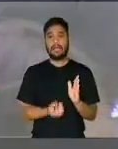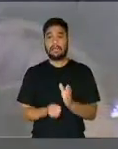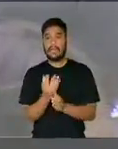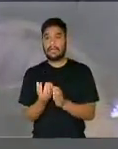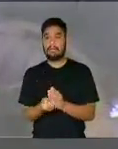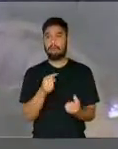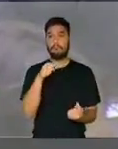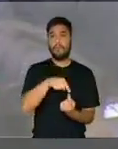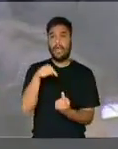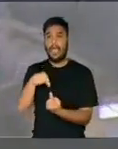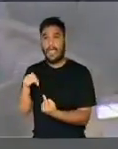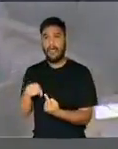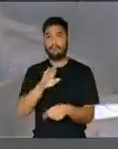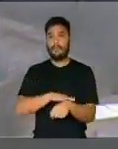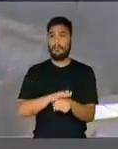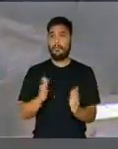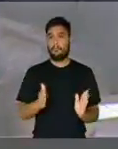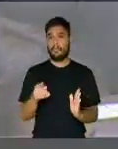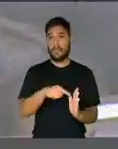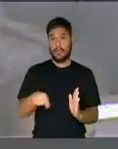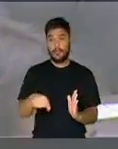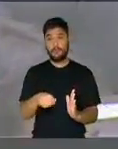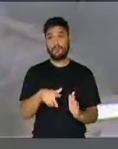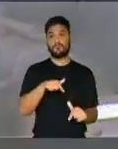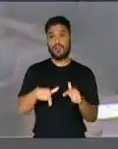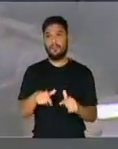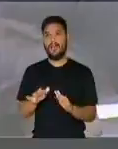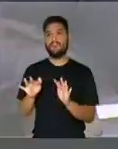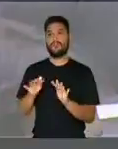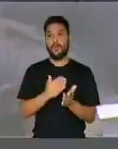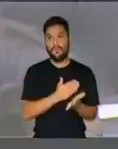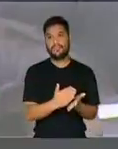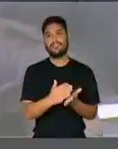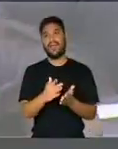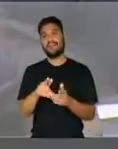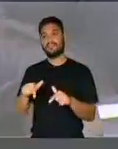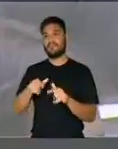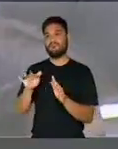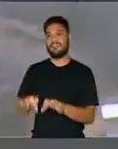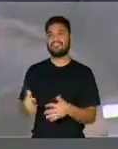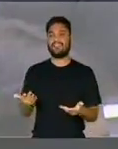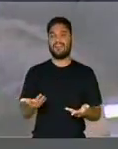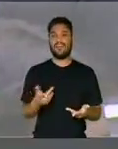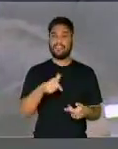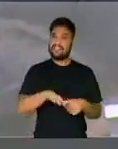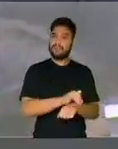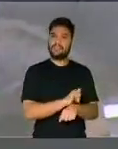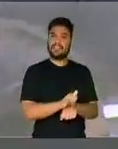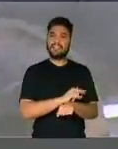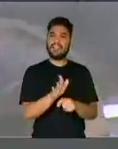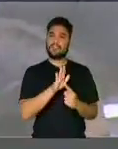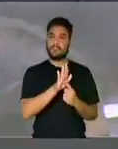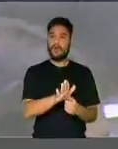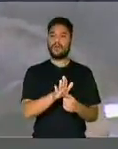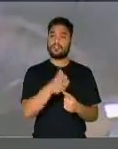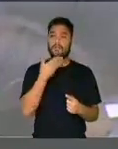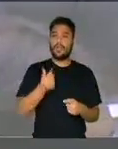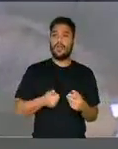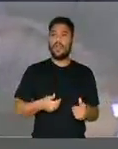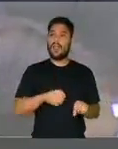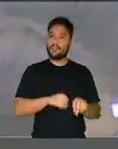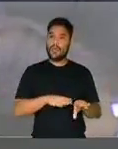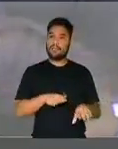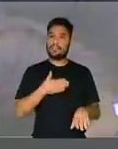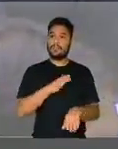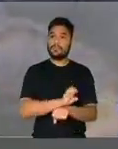indicadores de prazos para as coisas acontecerem como a questão estratégica na melhoria os indicadores da educação do estado de